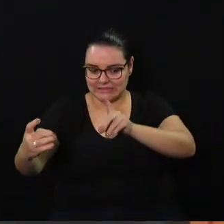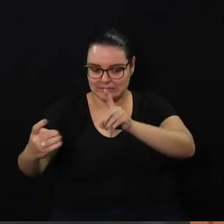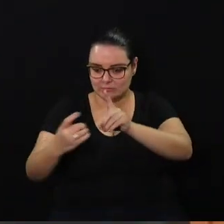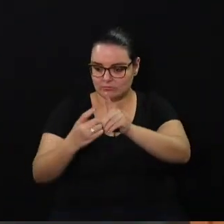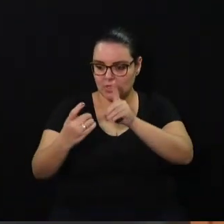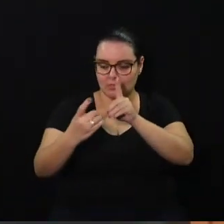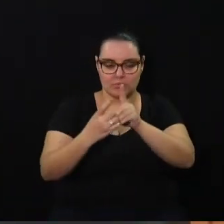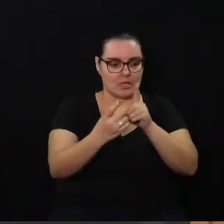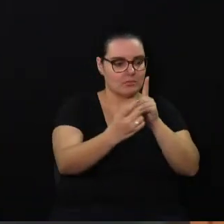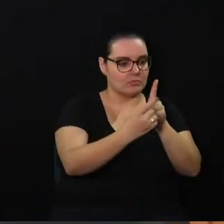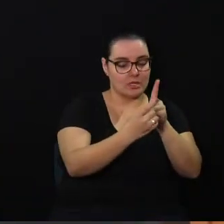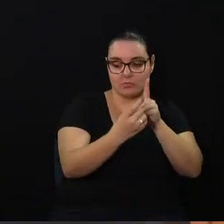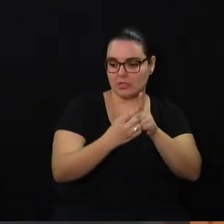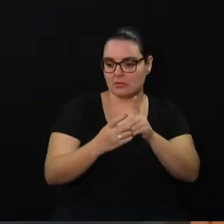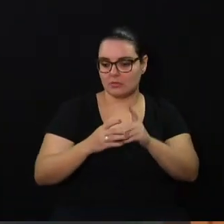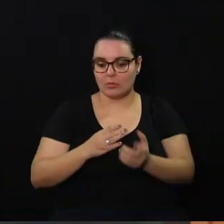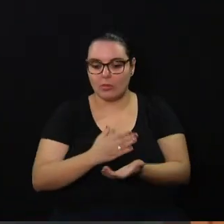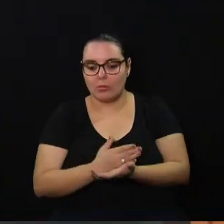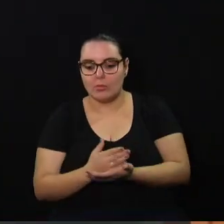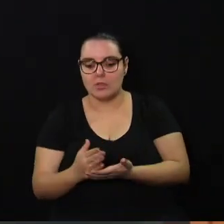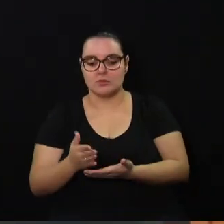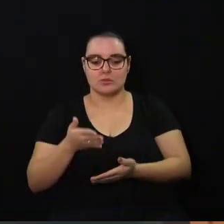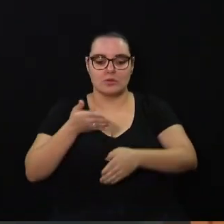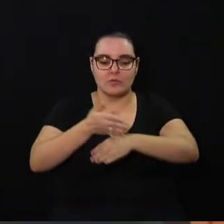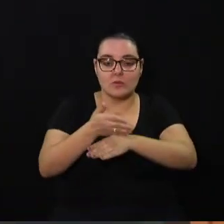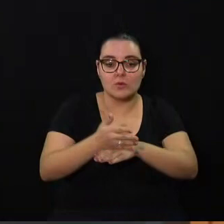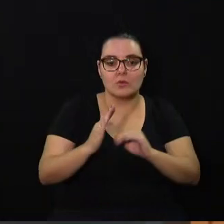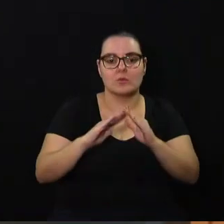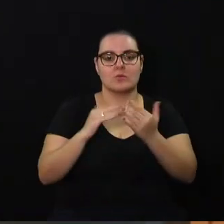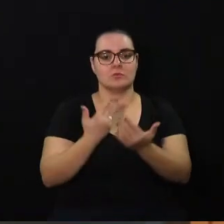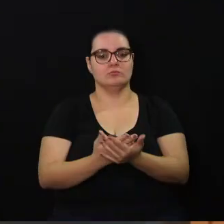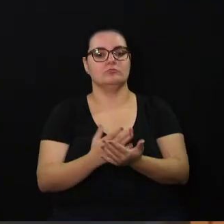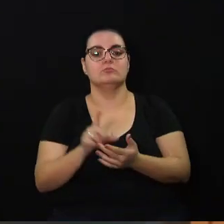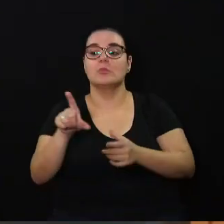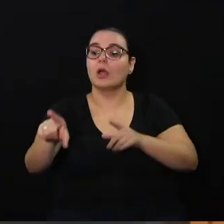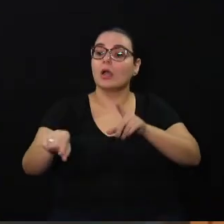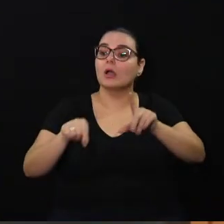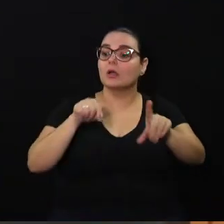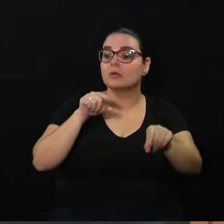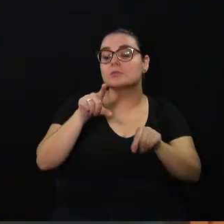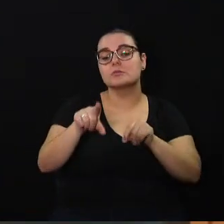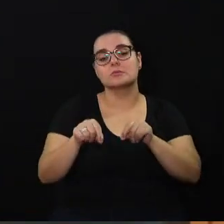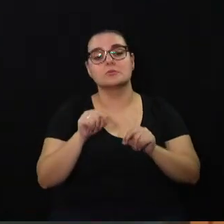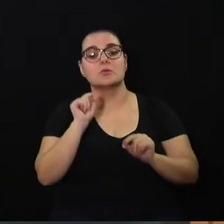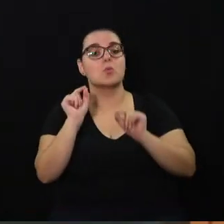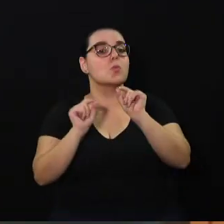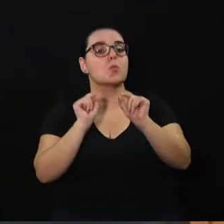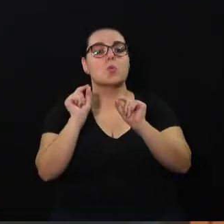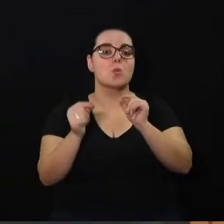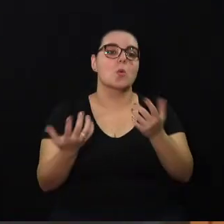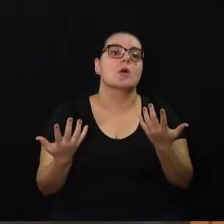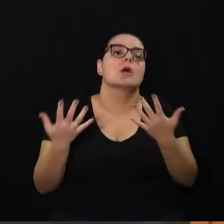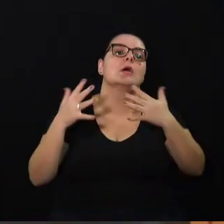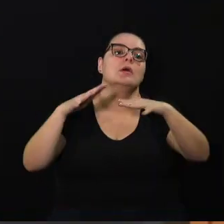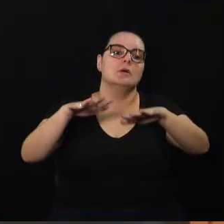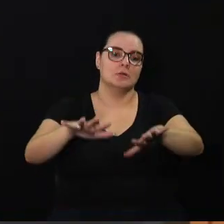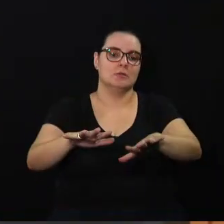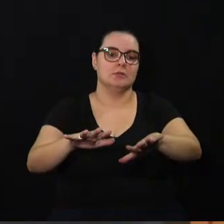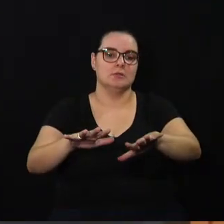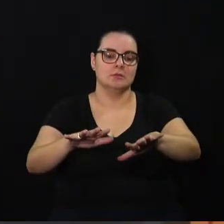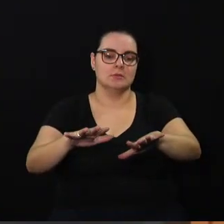que foi o período que entrou na escola foi que a gente escolheu é a inclusão escolar como